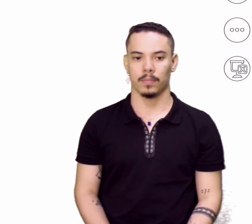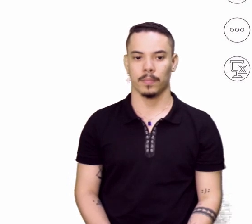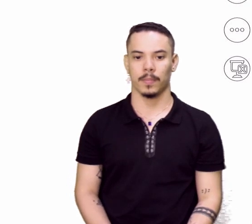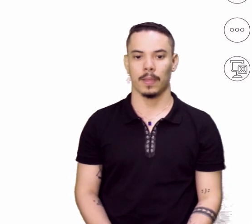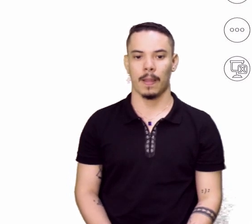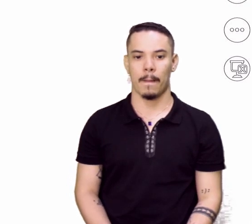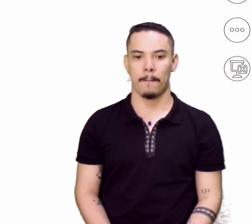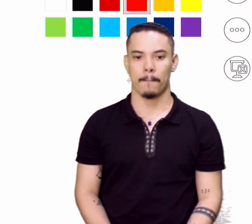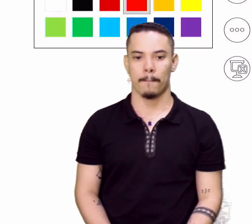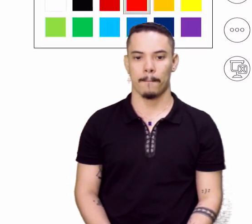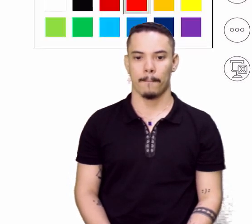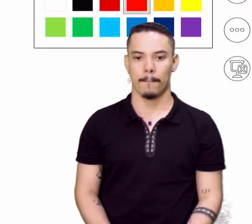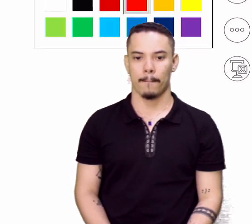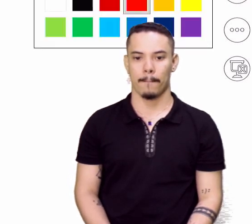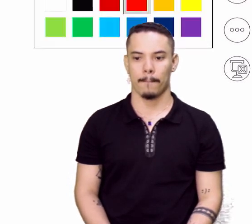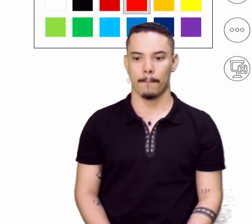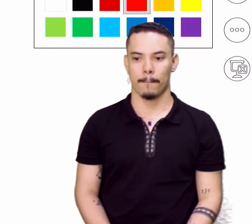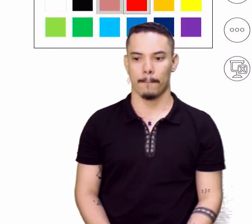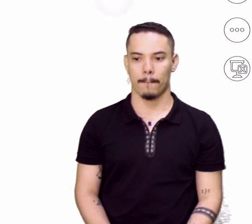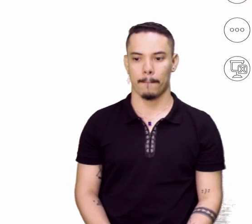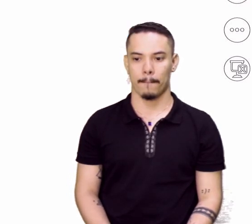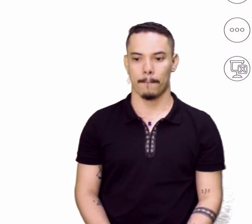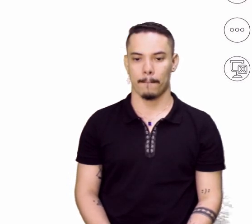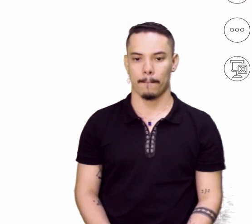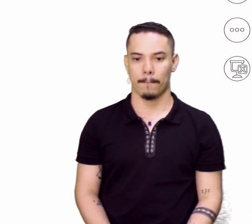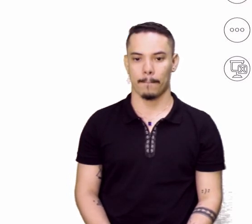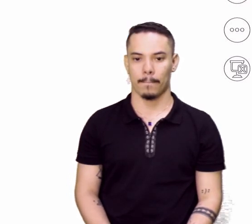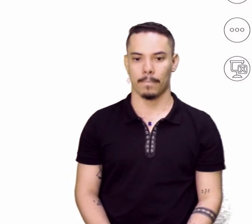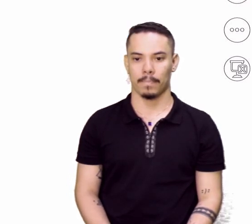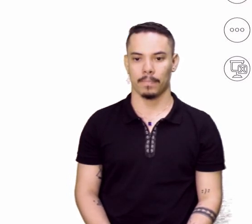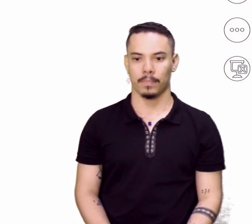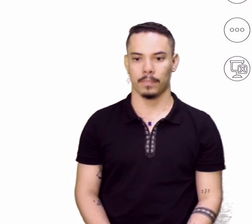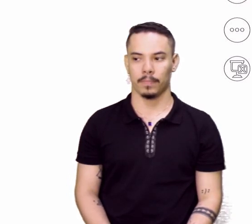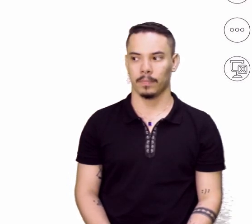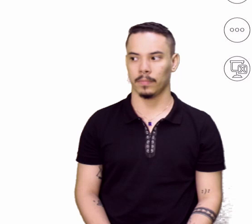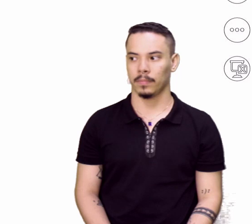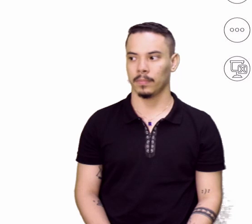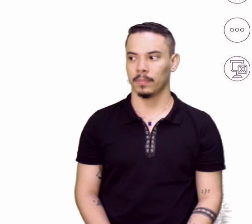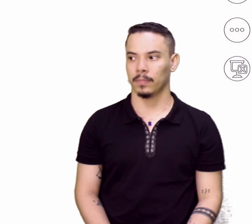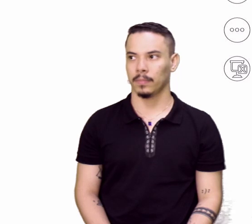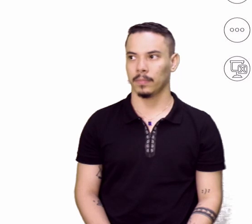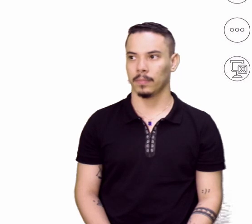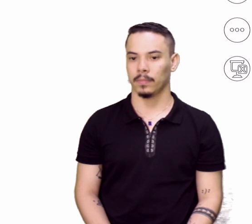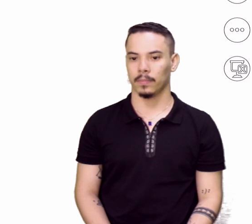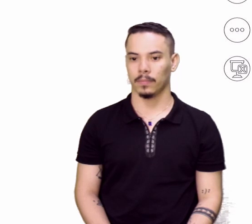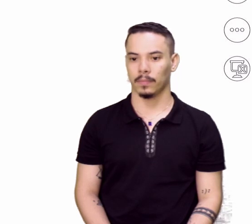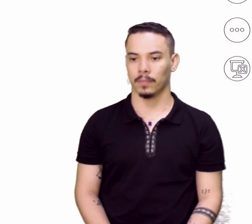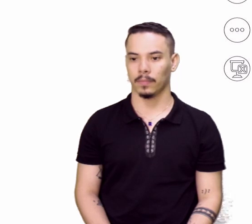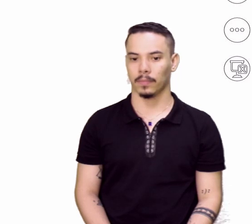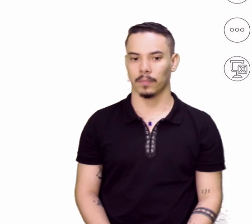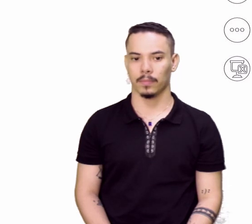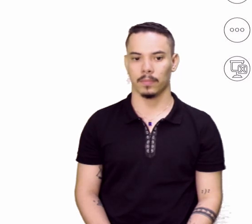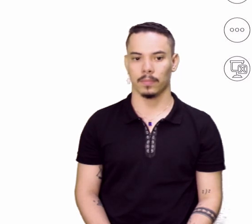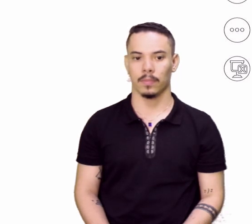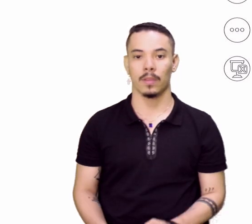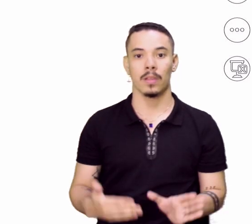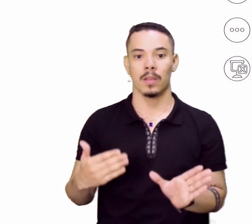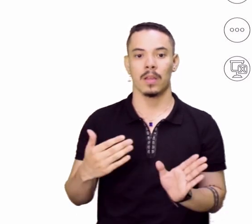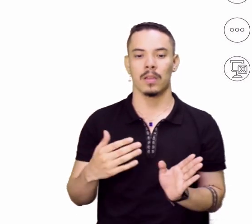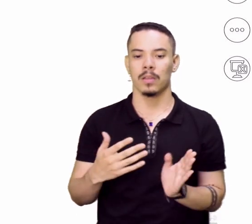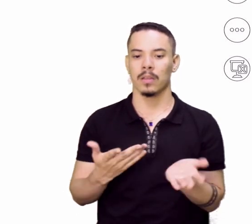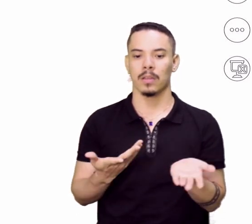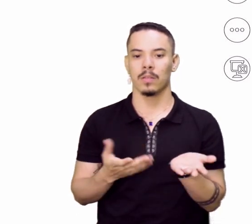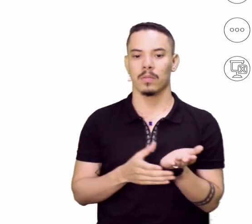vírgula, which was already 1 hour late. O trem do qual